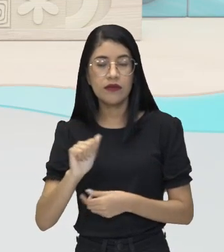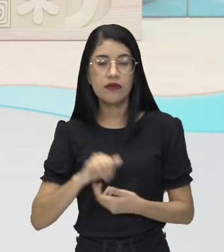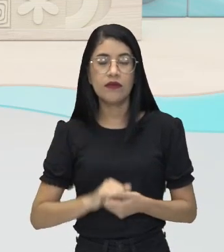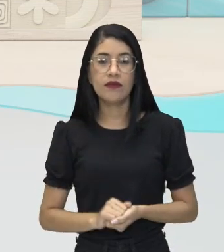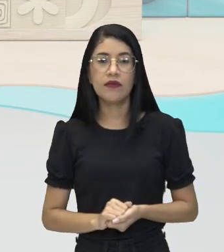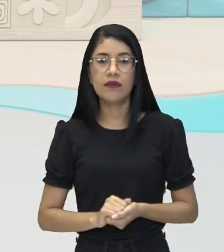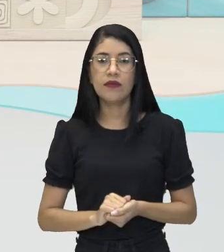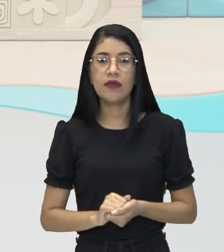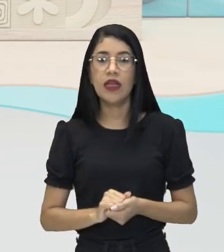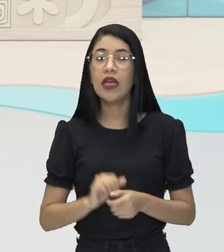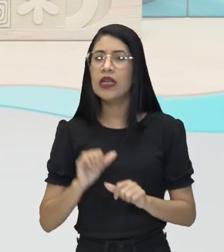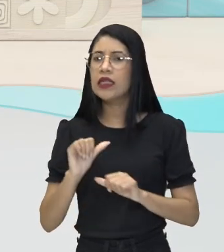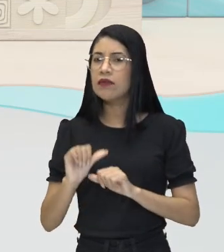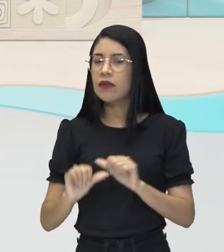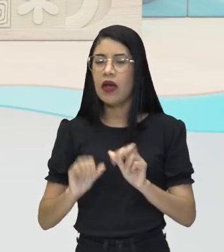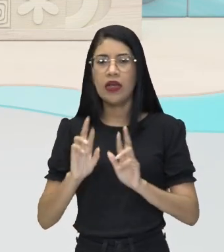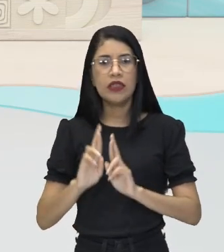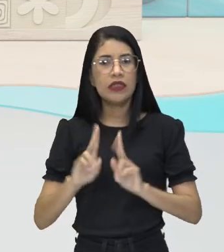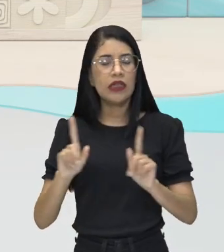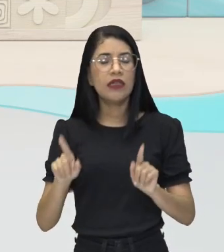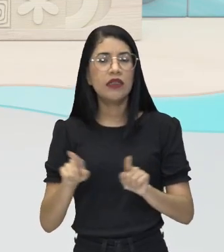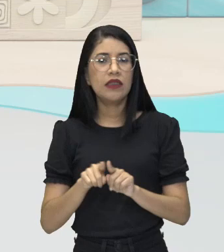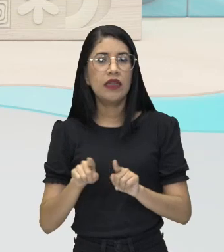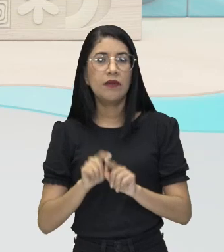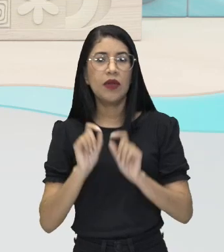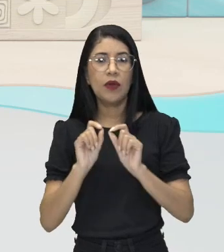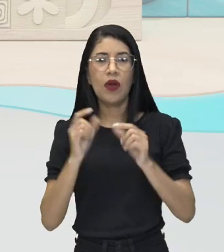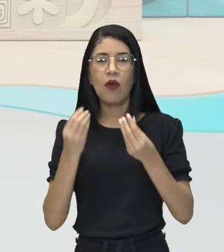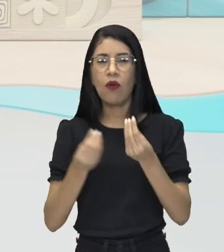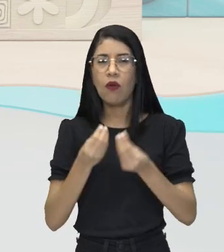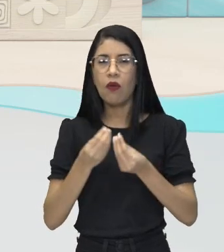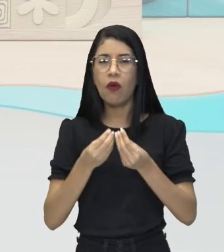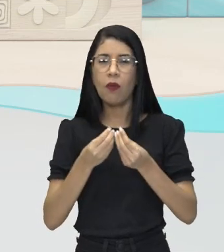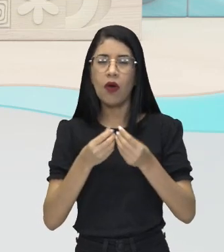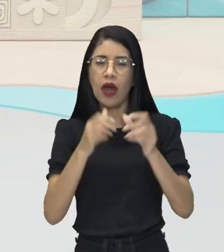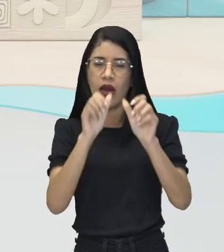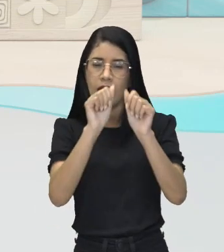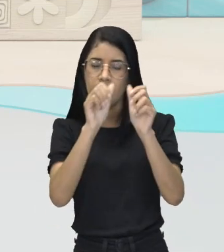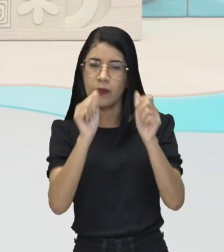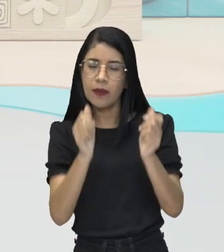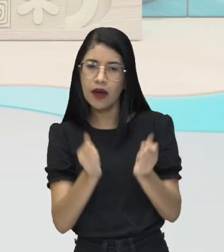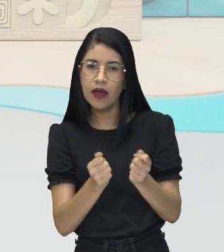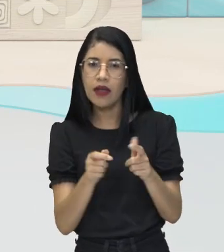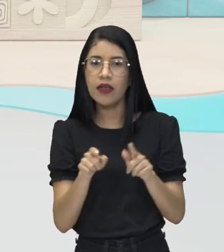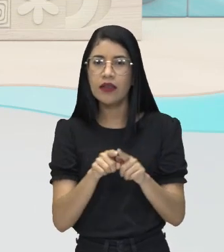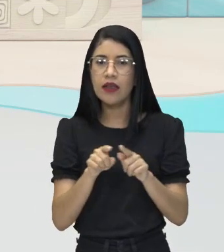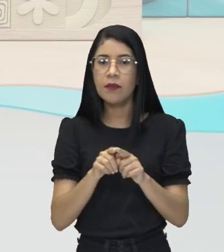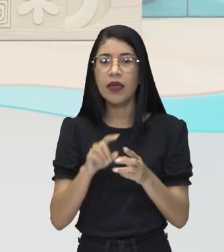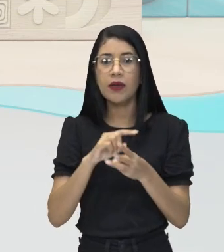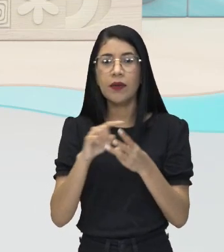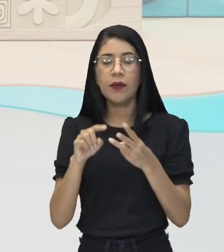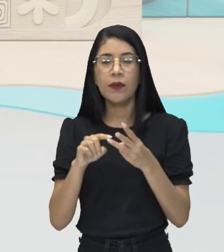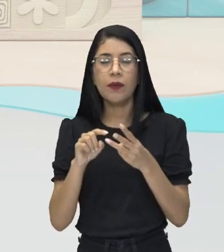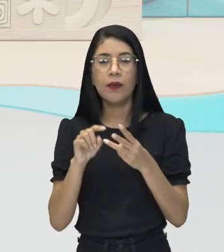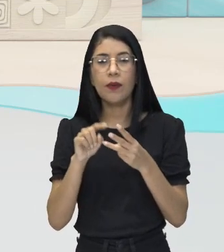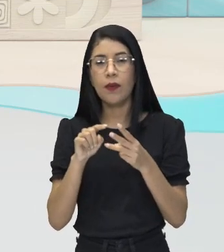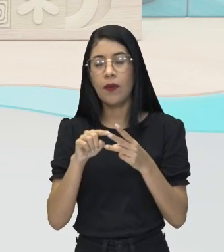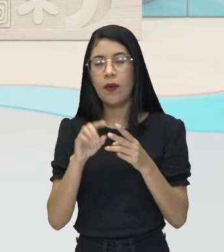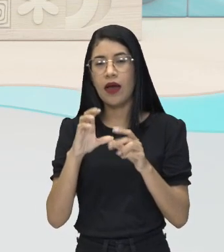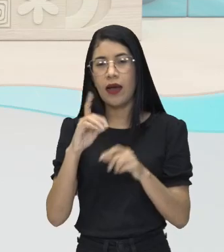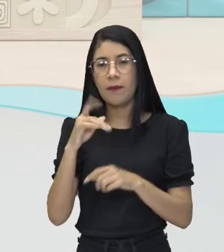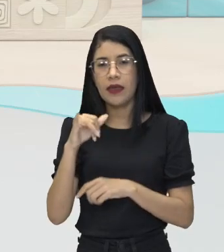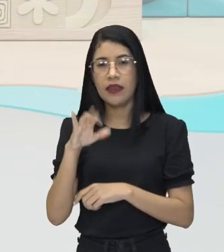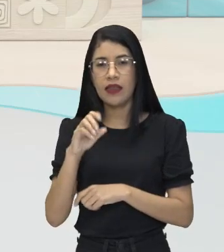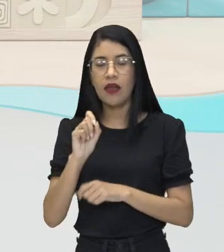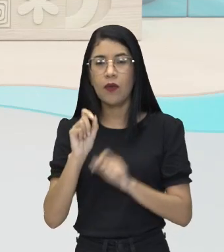Já muda totalmente a questão da composição e a ordem, o capitel, que demonstra que é uma